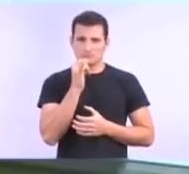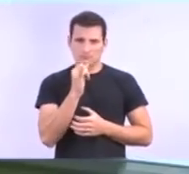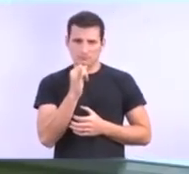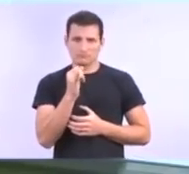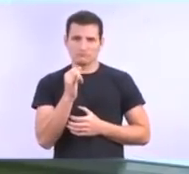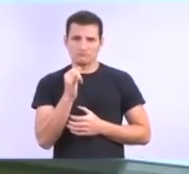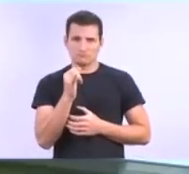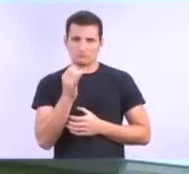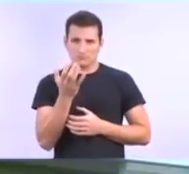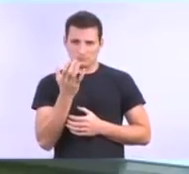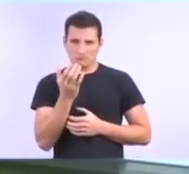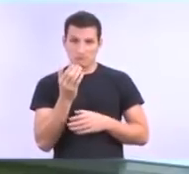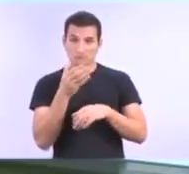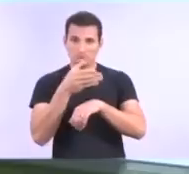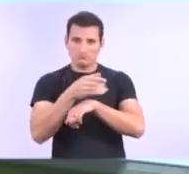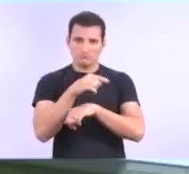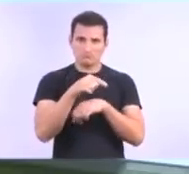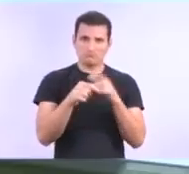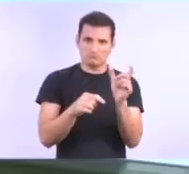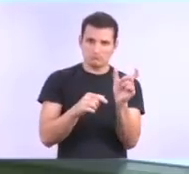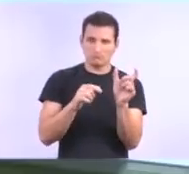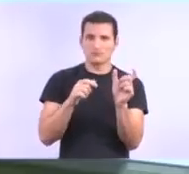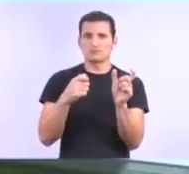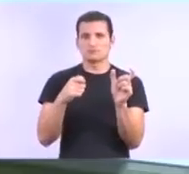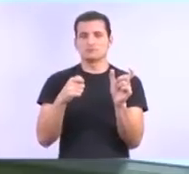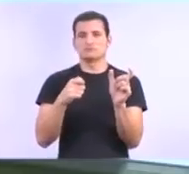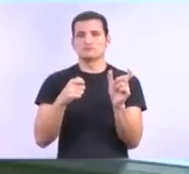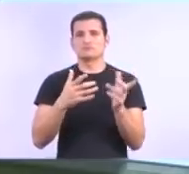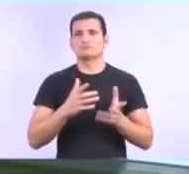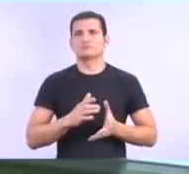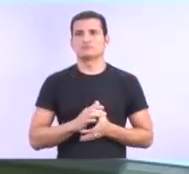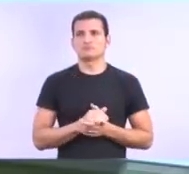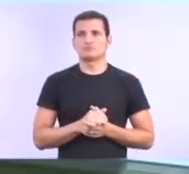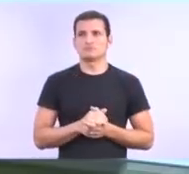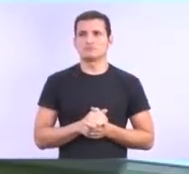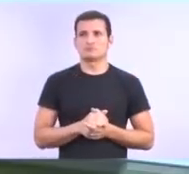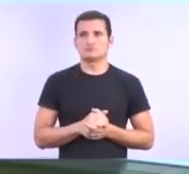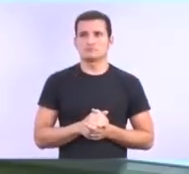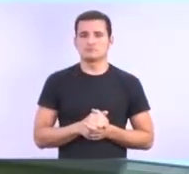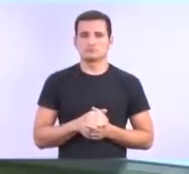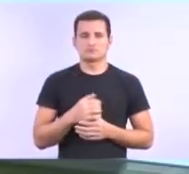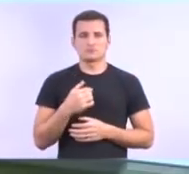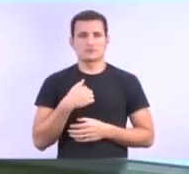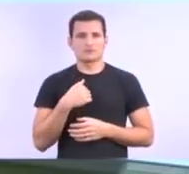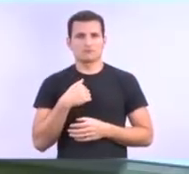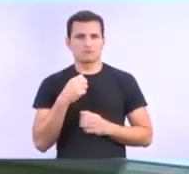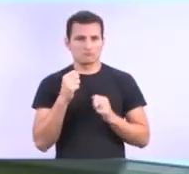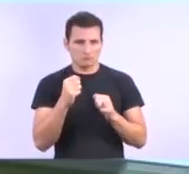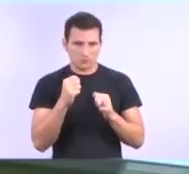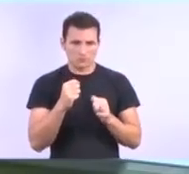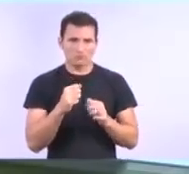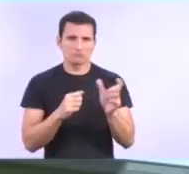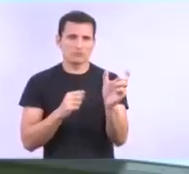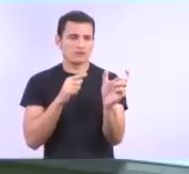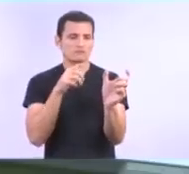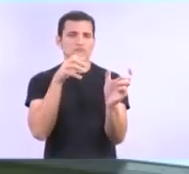tem que passar por mim. Eu sou o get e o set. Se alguém quiser, olha, eu posso buscar as informações lá daquele